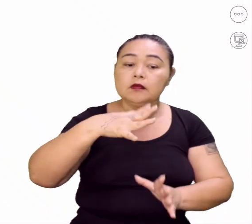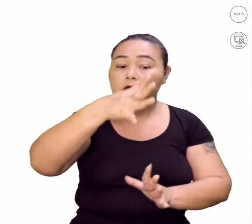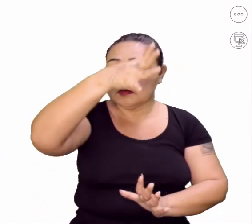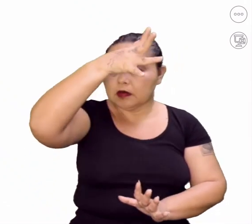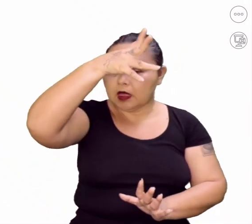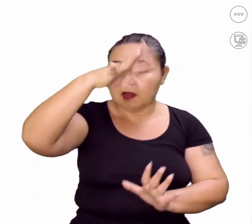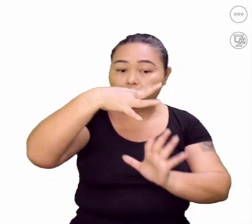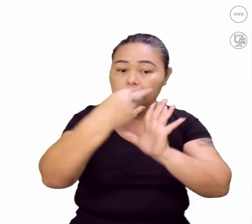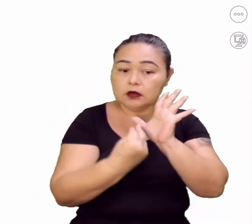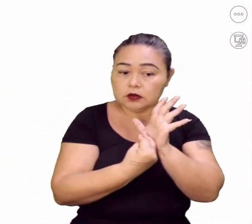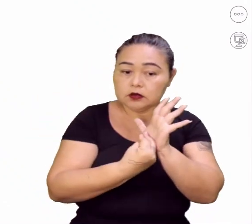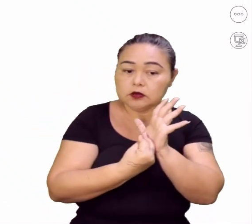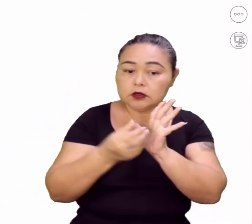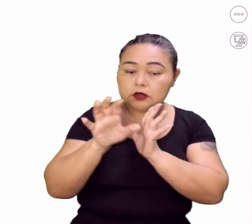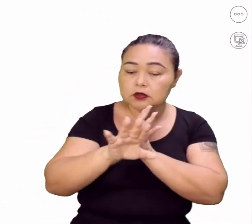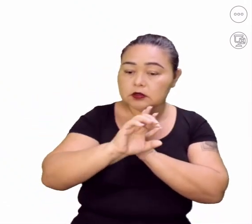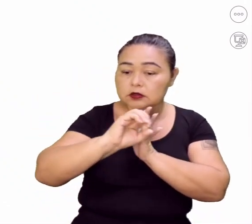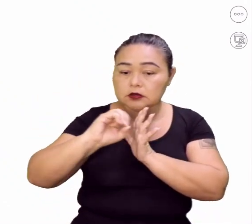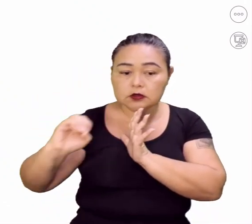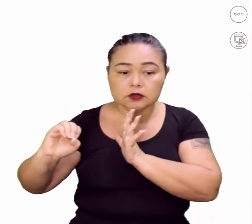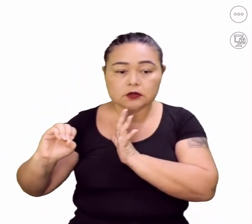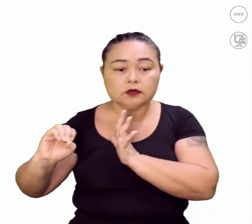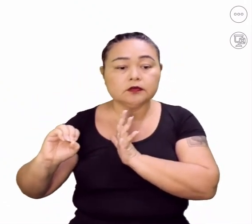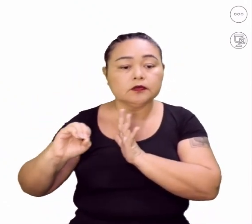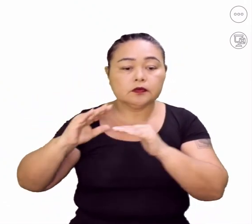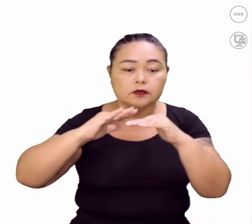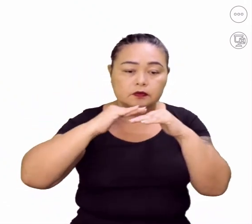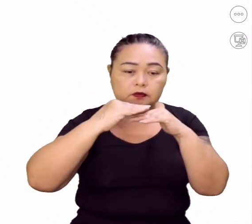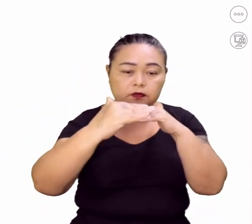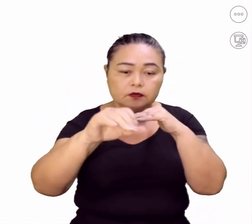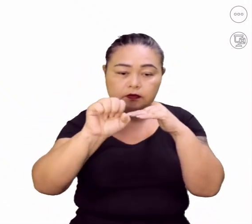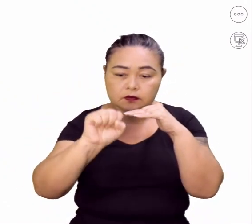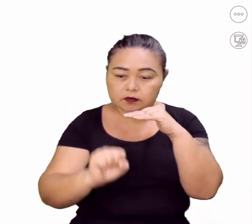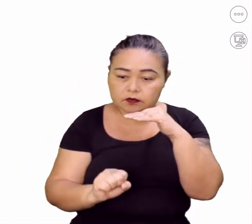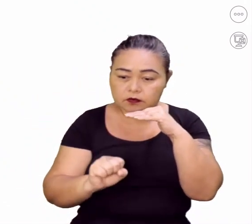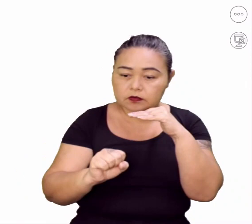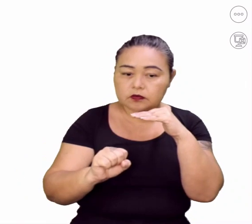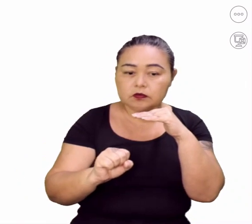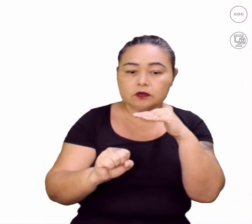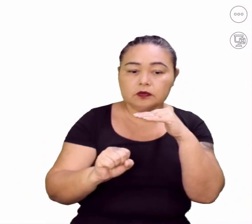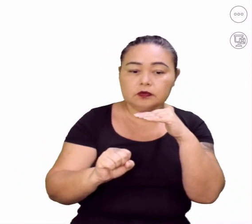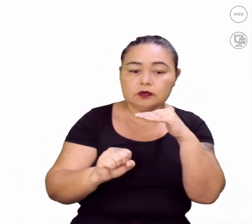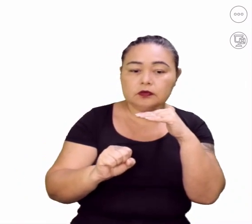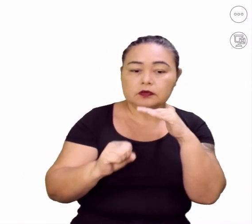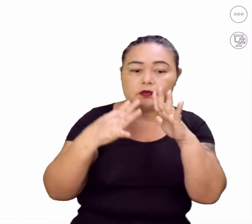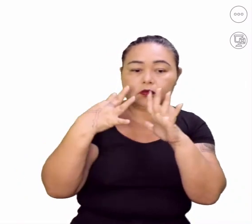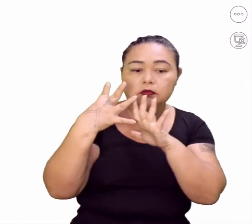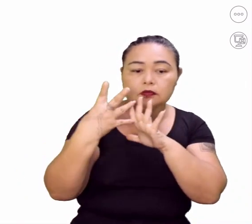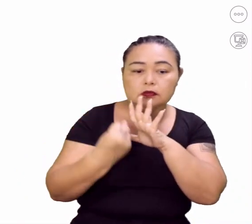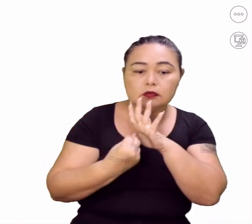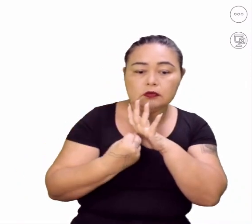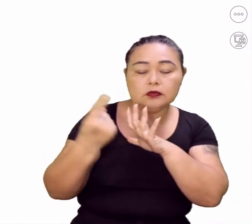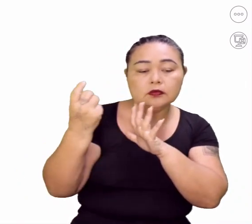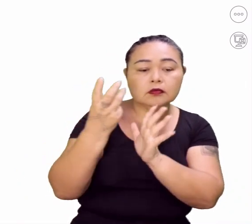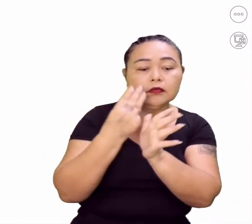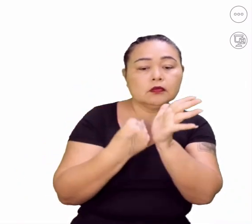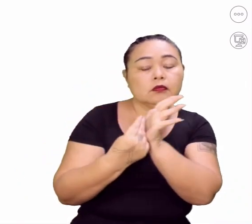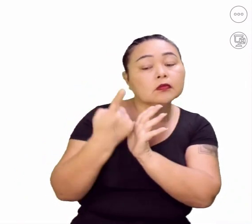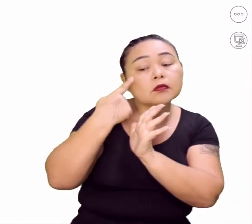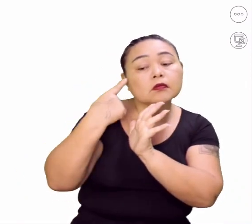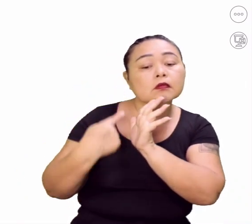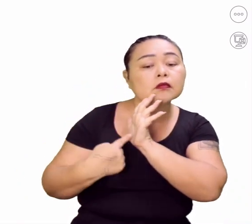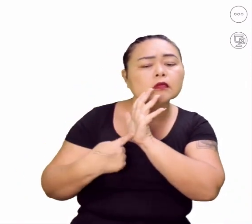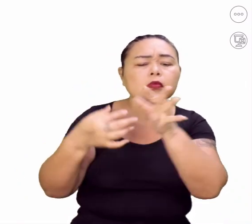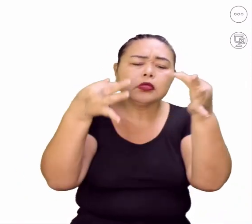Centro-Ocidental, superfícies aplainadas do sul da Amazônia, Rogério. Olha só, então esse mapa aqui ele mostra